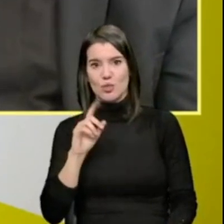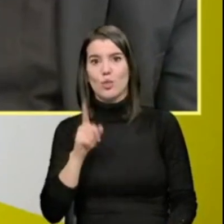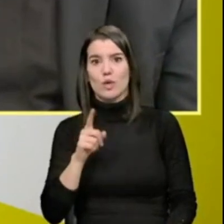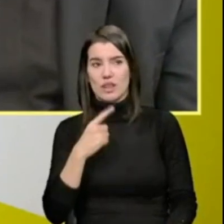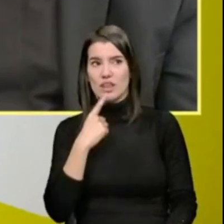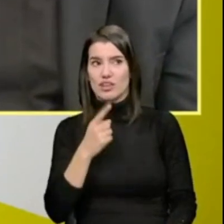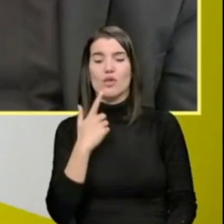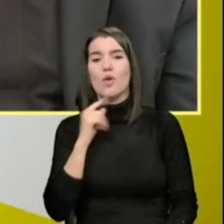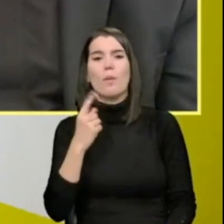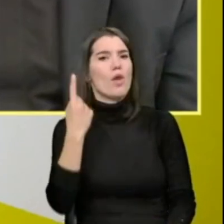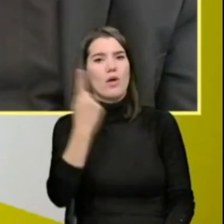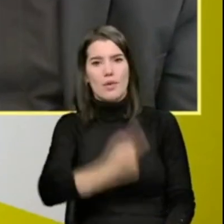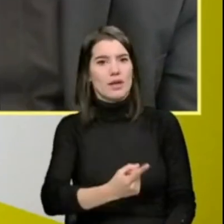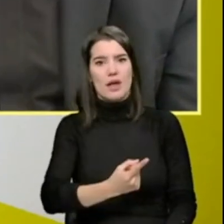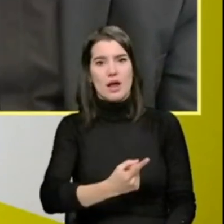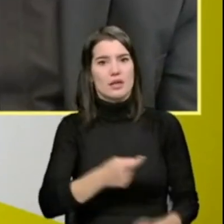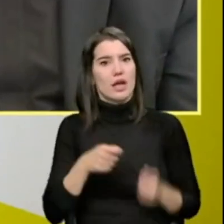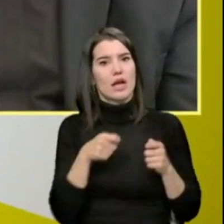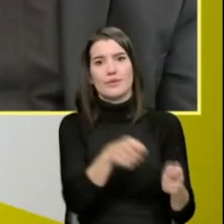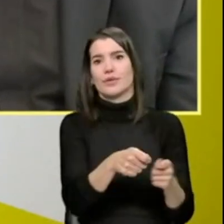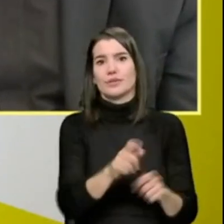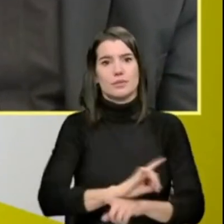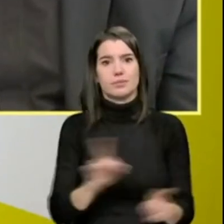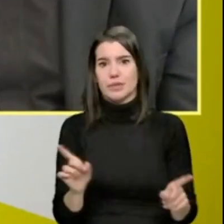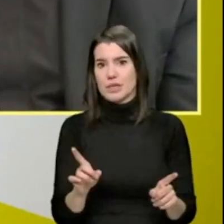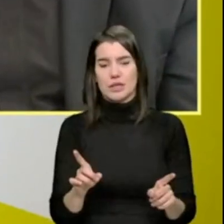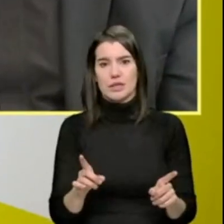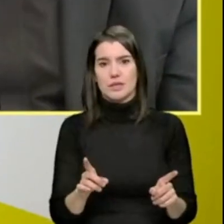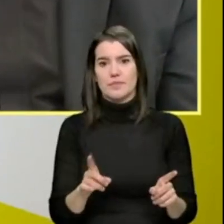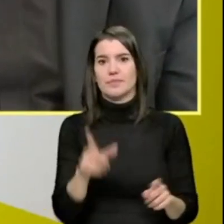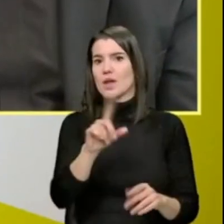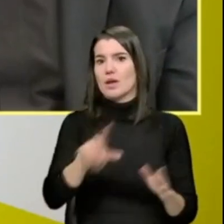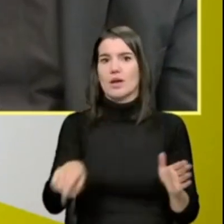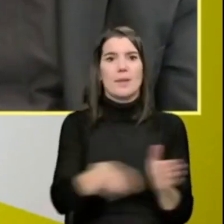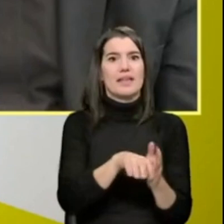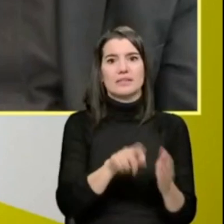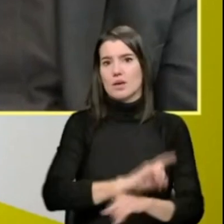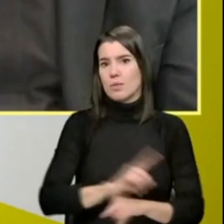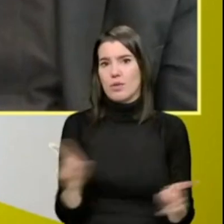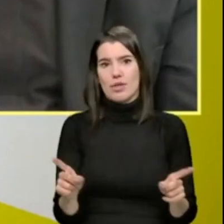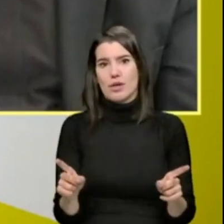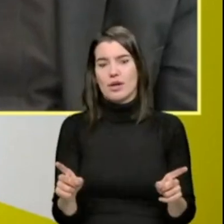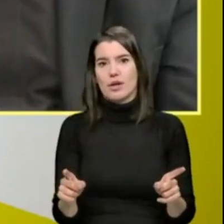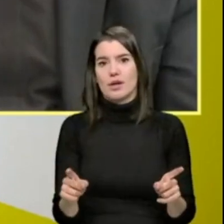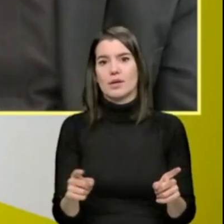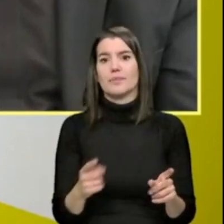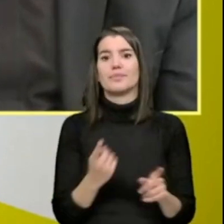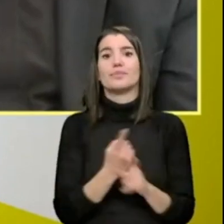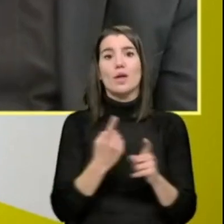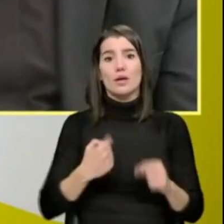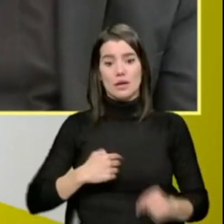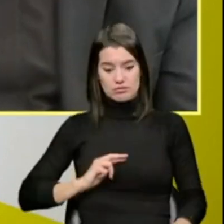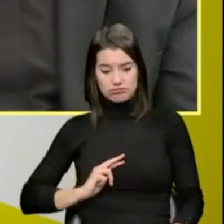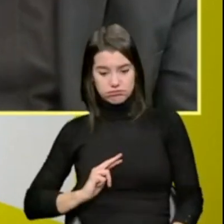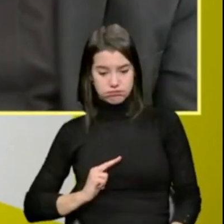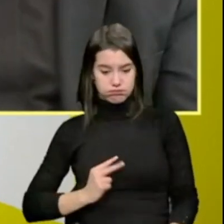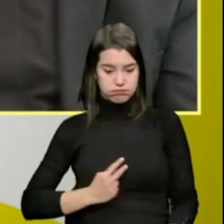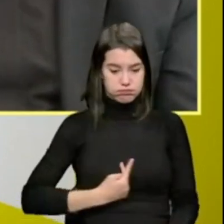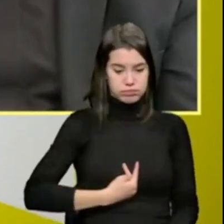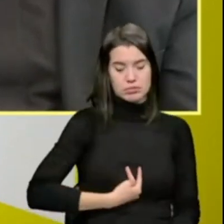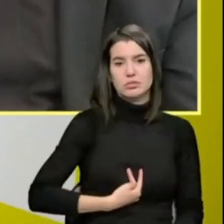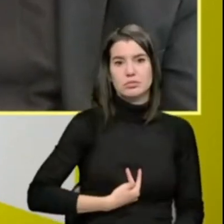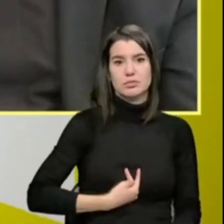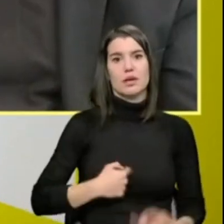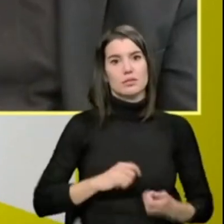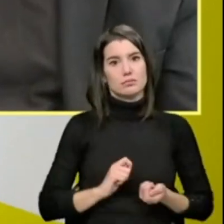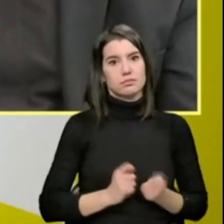forçar, nem se pode obrigar, nem se pode ameaçar, porque a conversão tem que ser uma experiência de liberdade. Não, tem